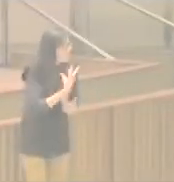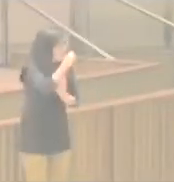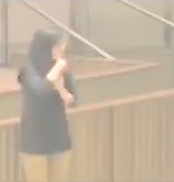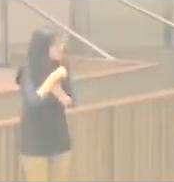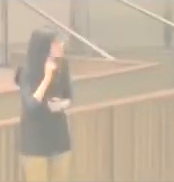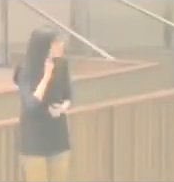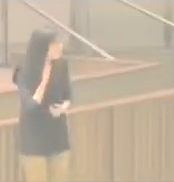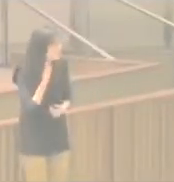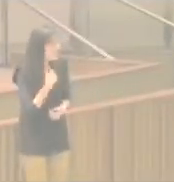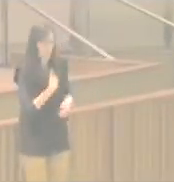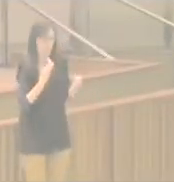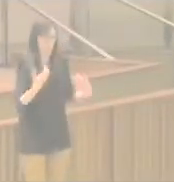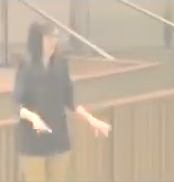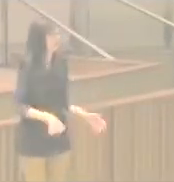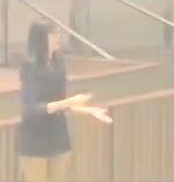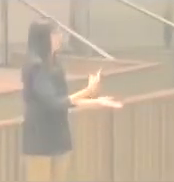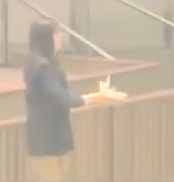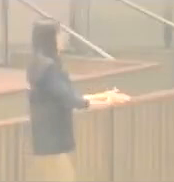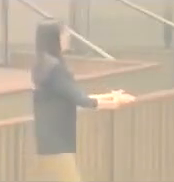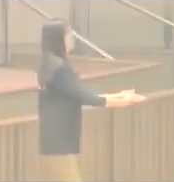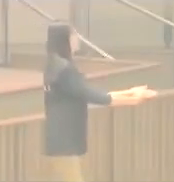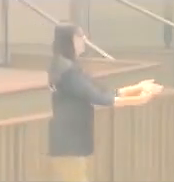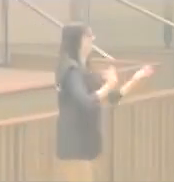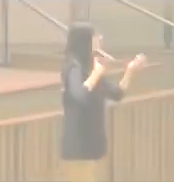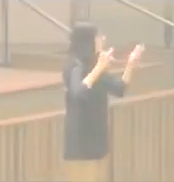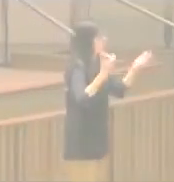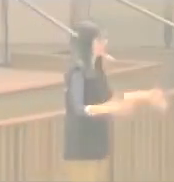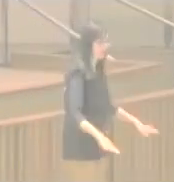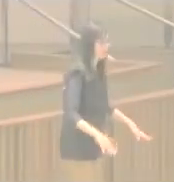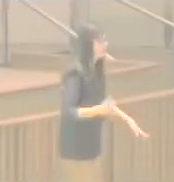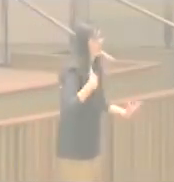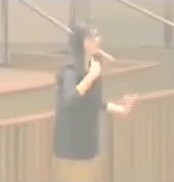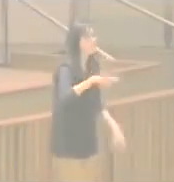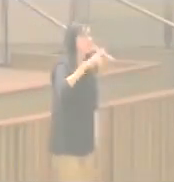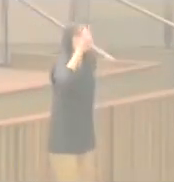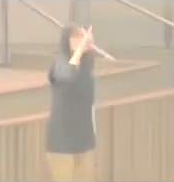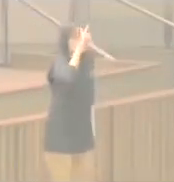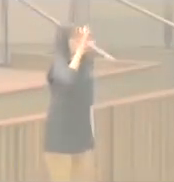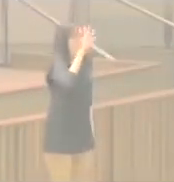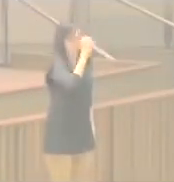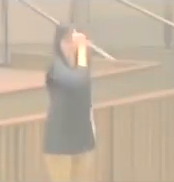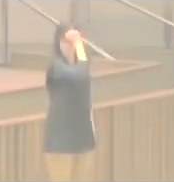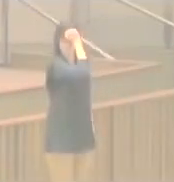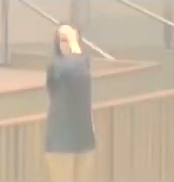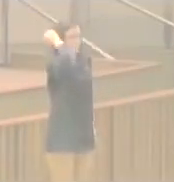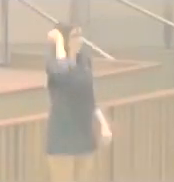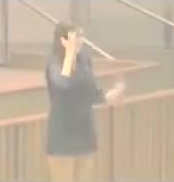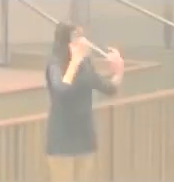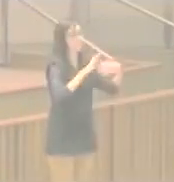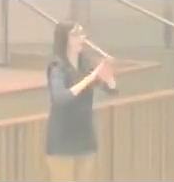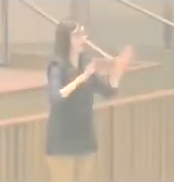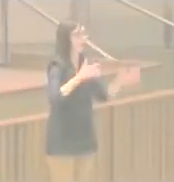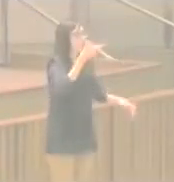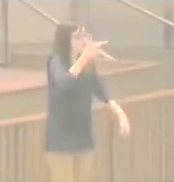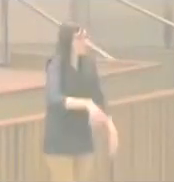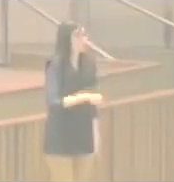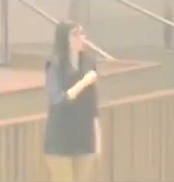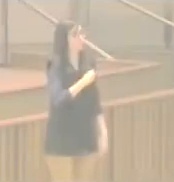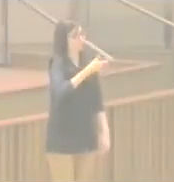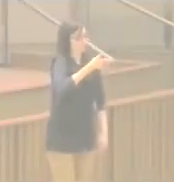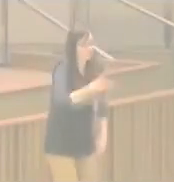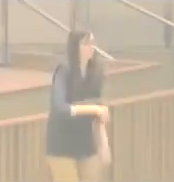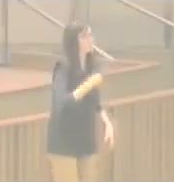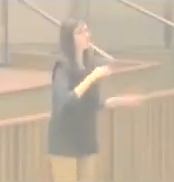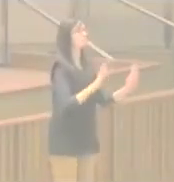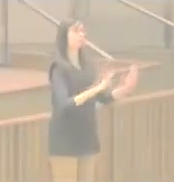ter pactos, e eu não quero nem ter lembranças, e nem quero ter recaídas,